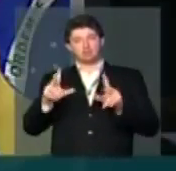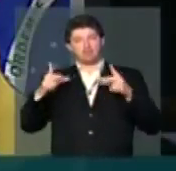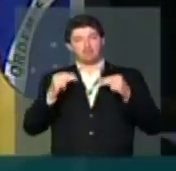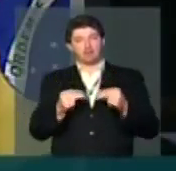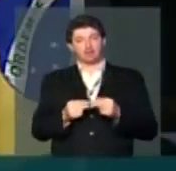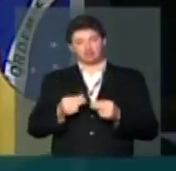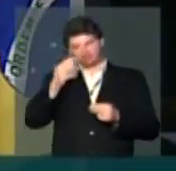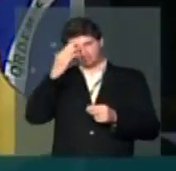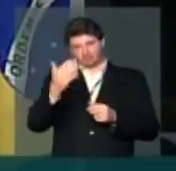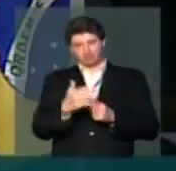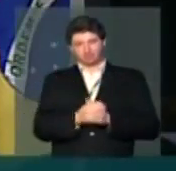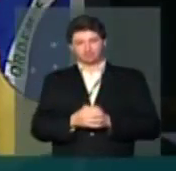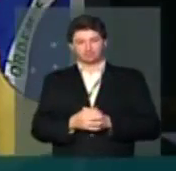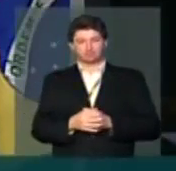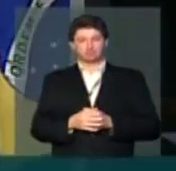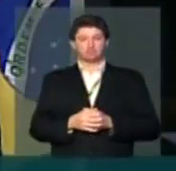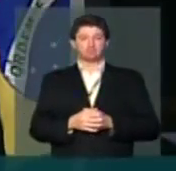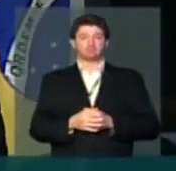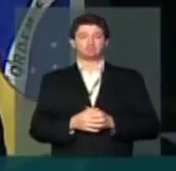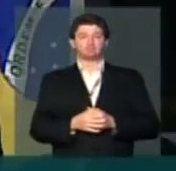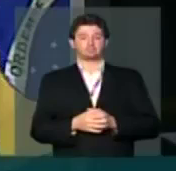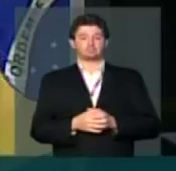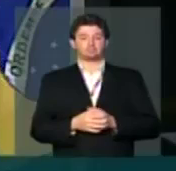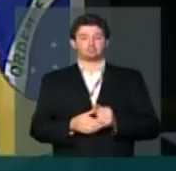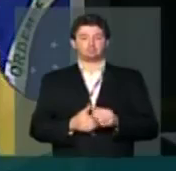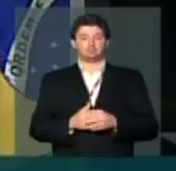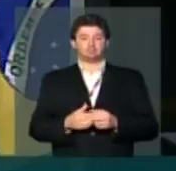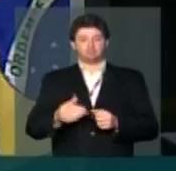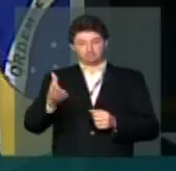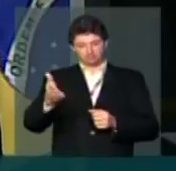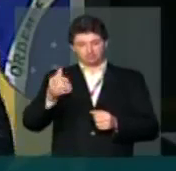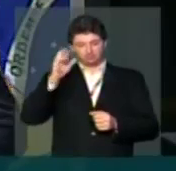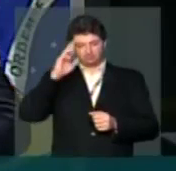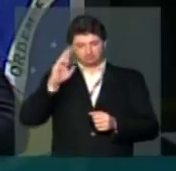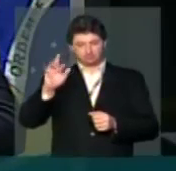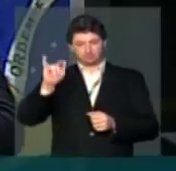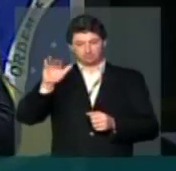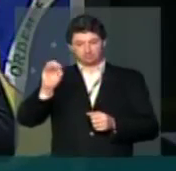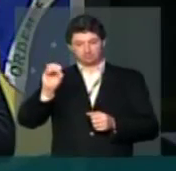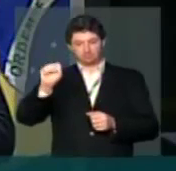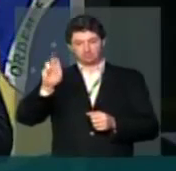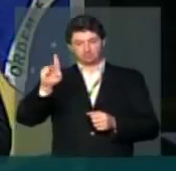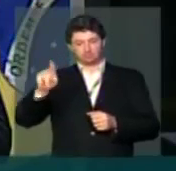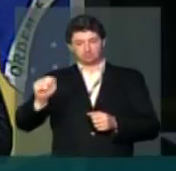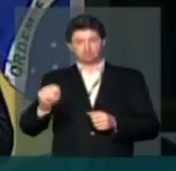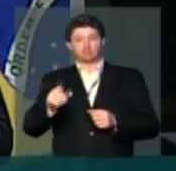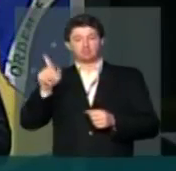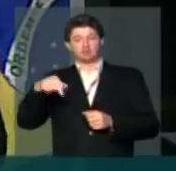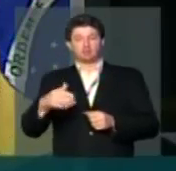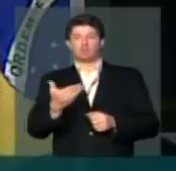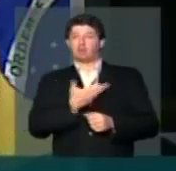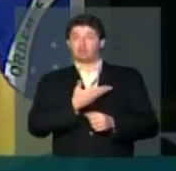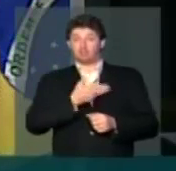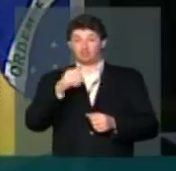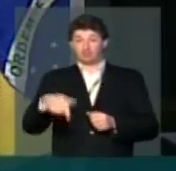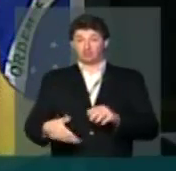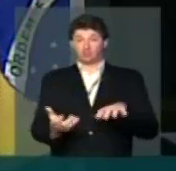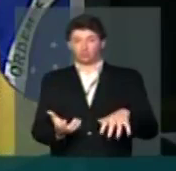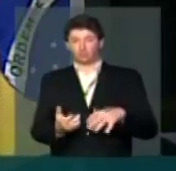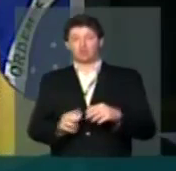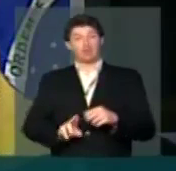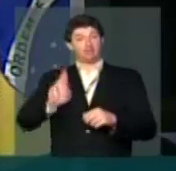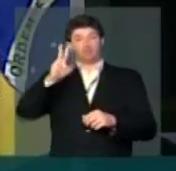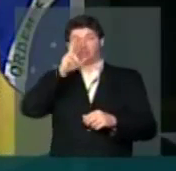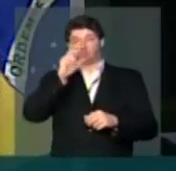Muito obrigado pela intervenção, deputado Fábio Souza. Vossa Excelência tem sido um grande companheiro aqui no Congresso Nacional e representa muito bem o